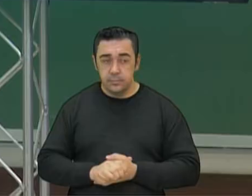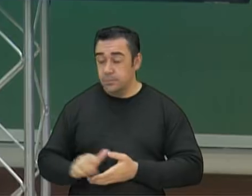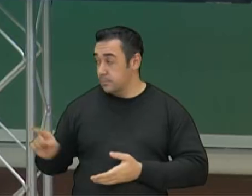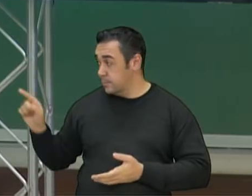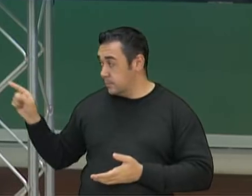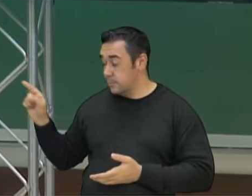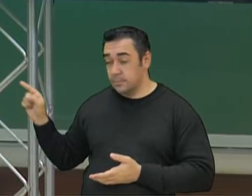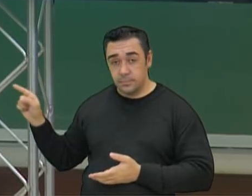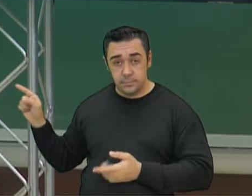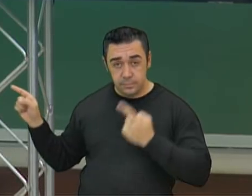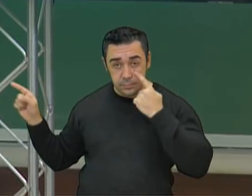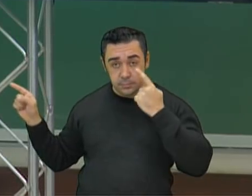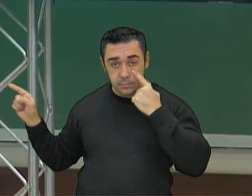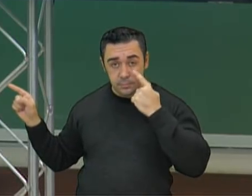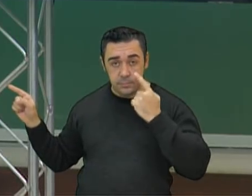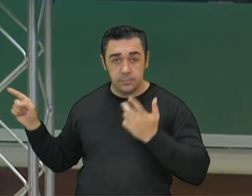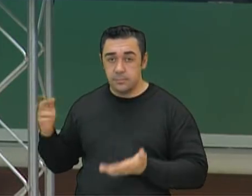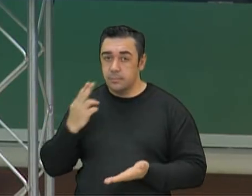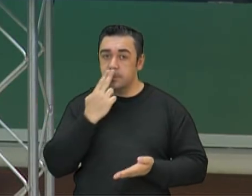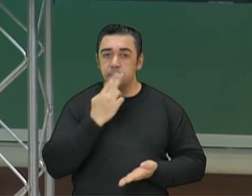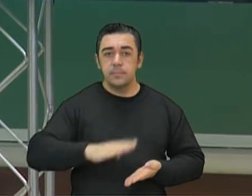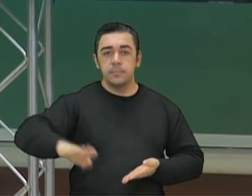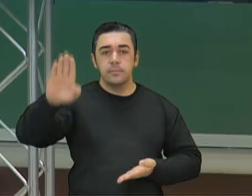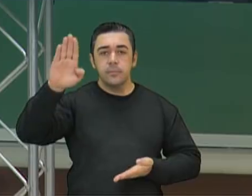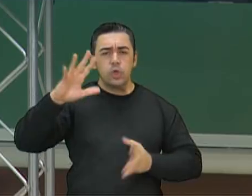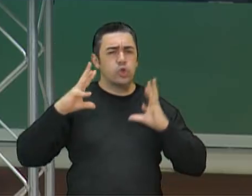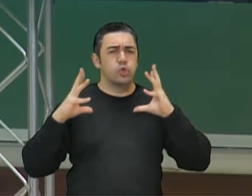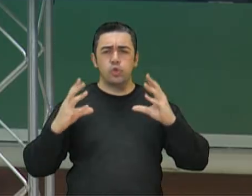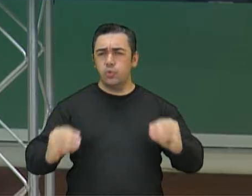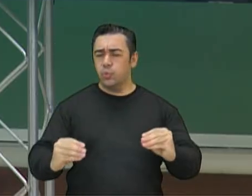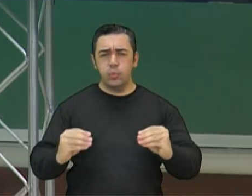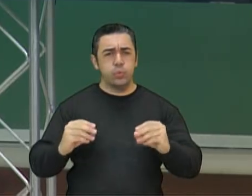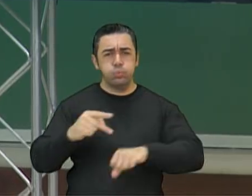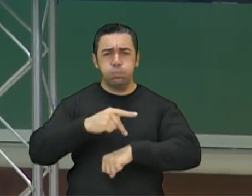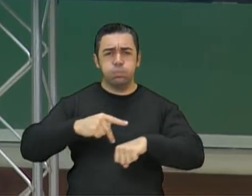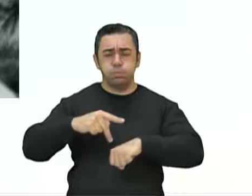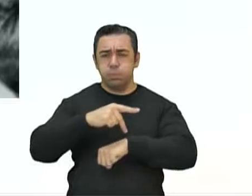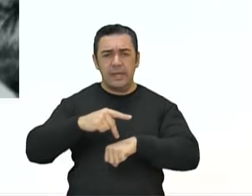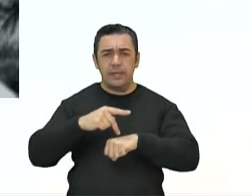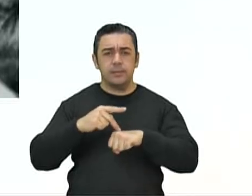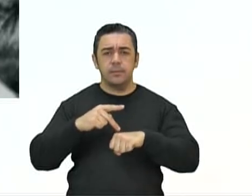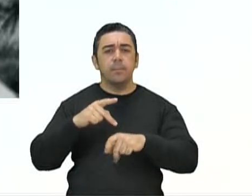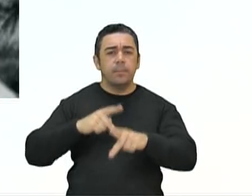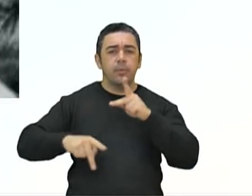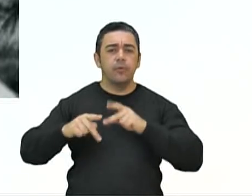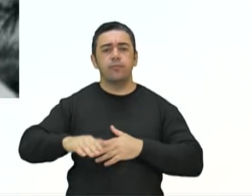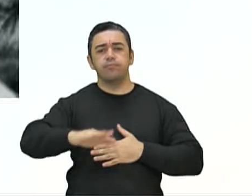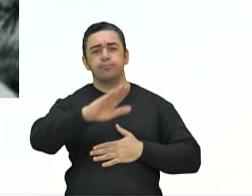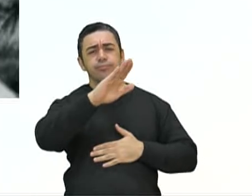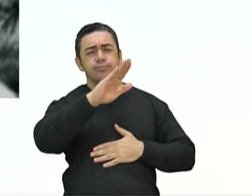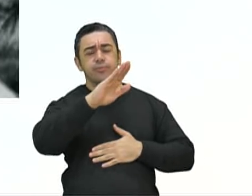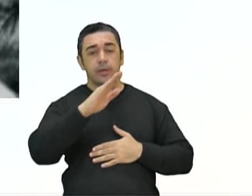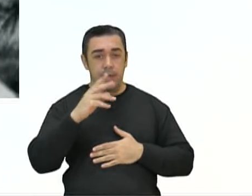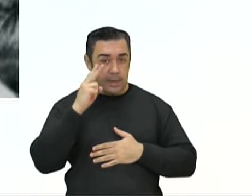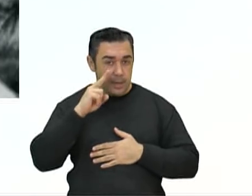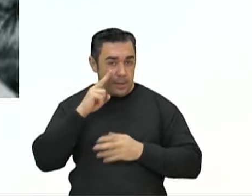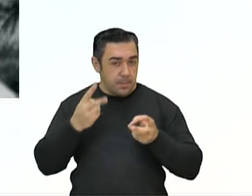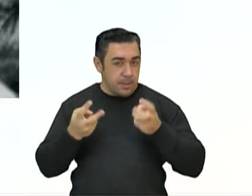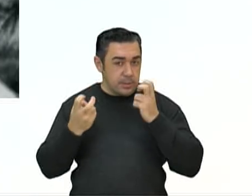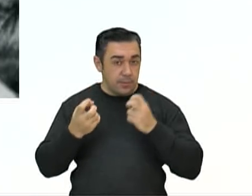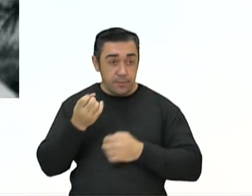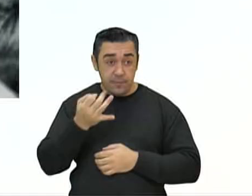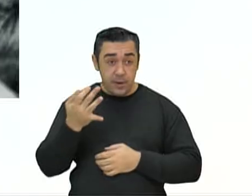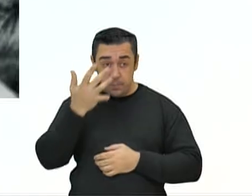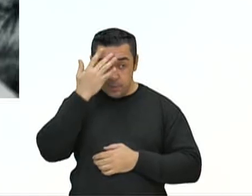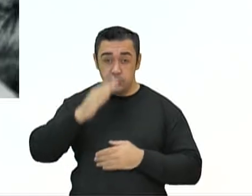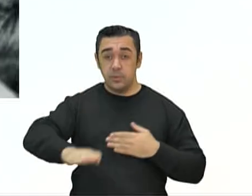Aqui você tem uma imagem do Hitler sendo saudado pela população, então, durante o seu governo. Repare, muitas pessoas